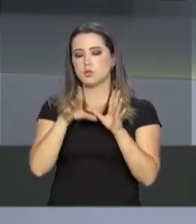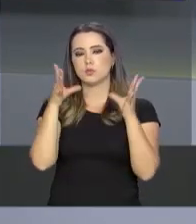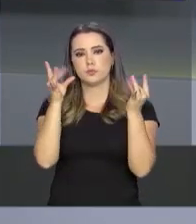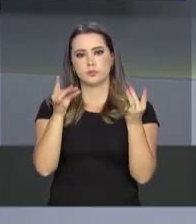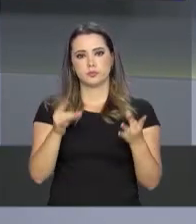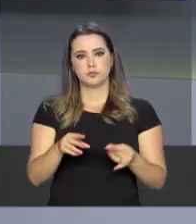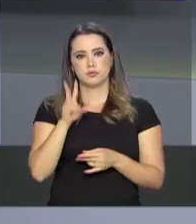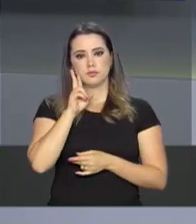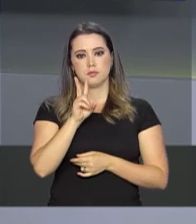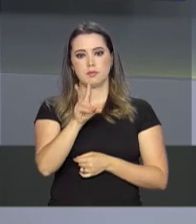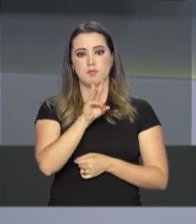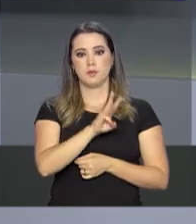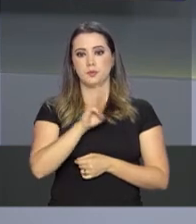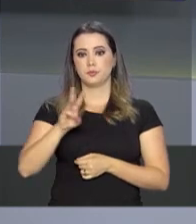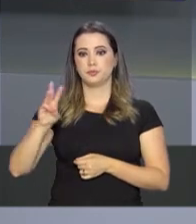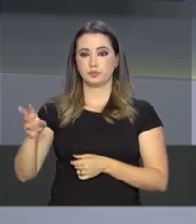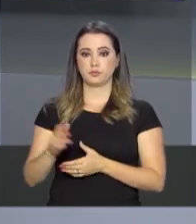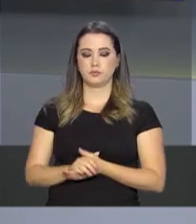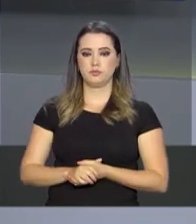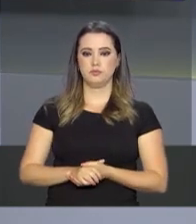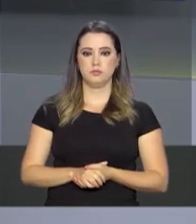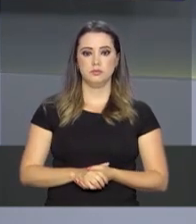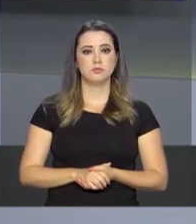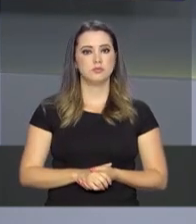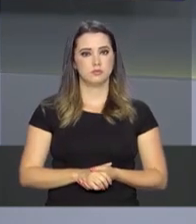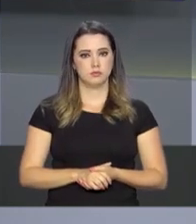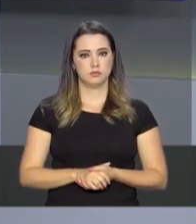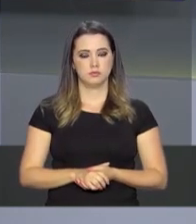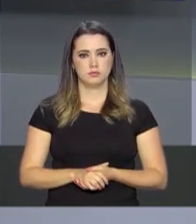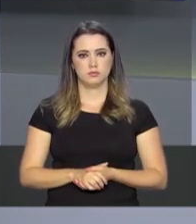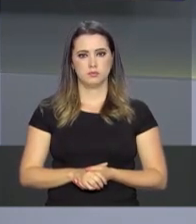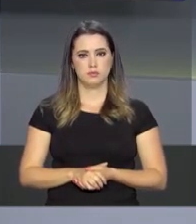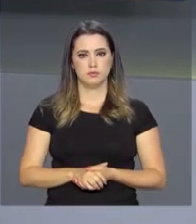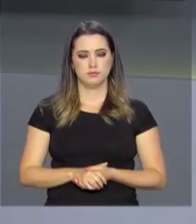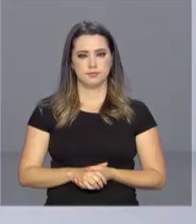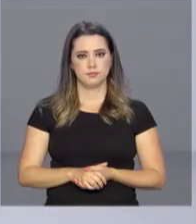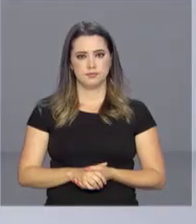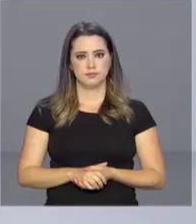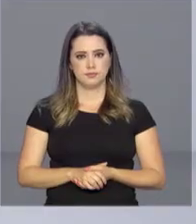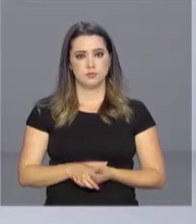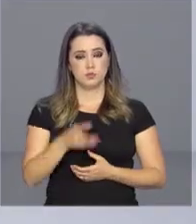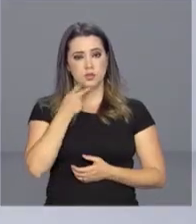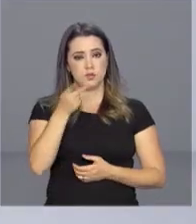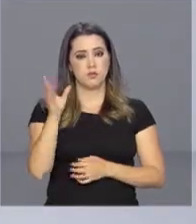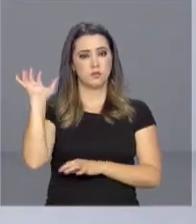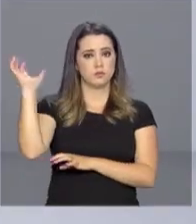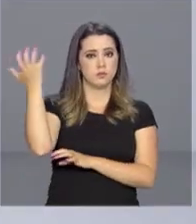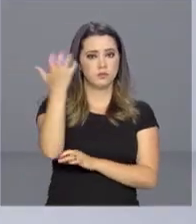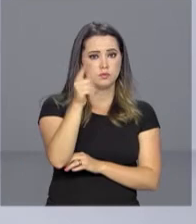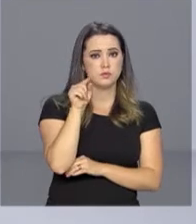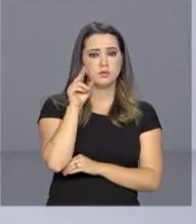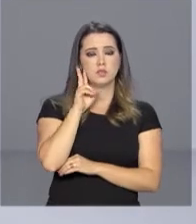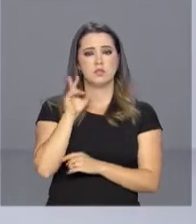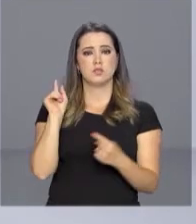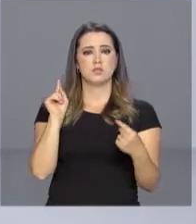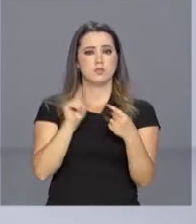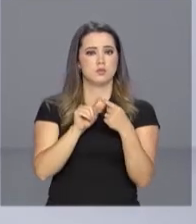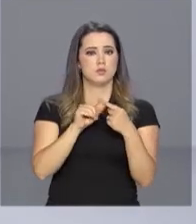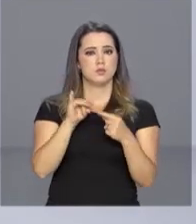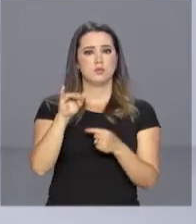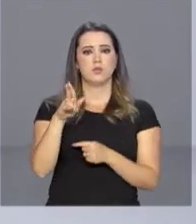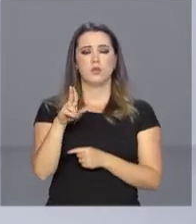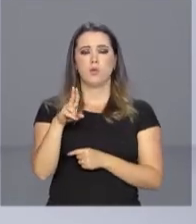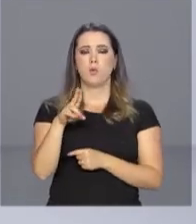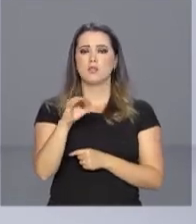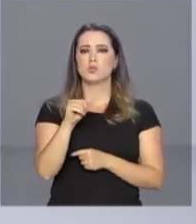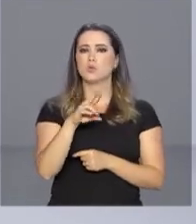Parque Nacional da Chapada dos Veadeiros está no site do ICMBio. E ainda sobre os parques nacionais, o de